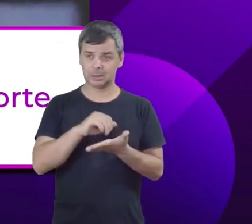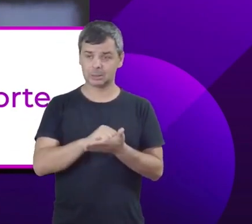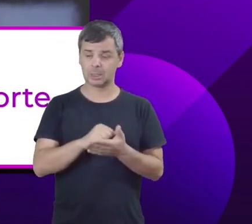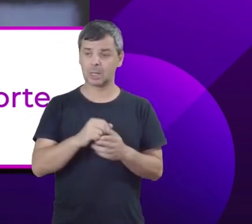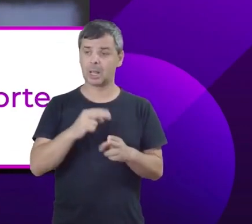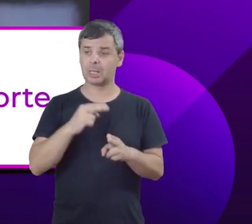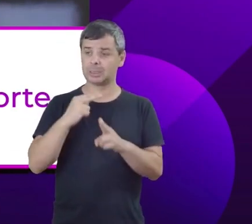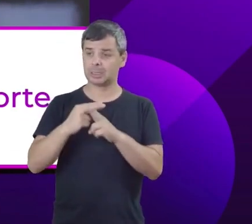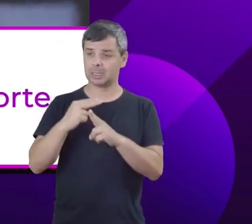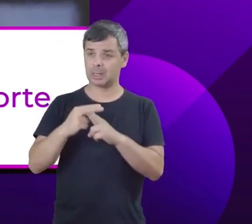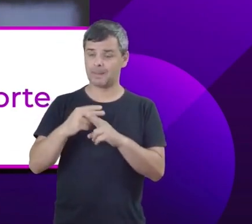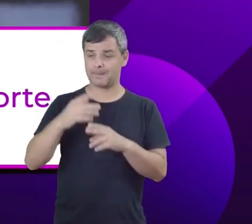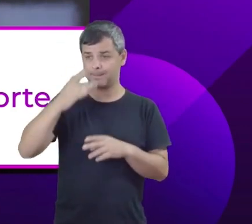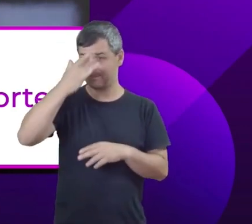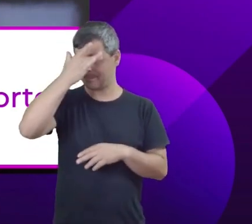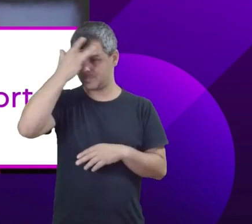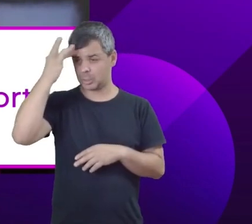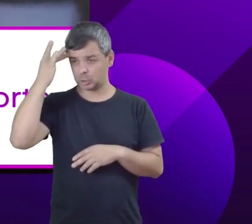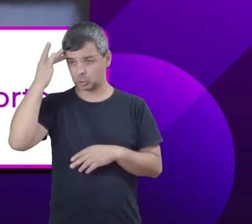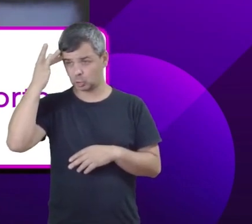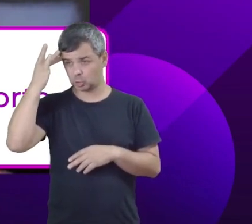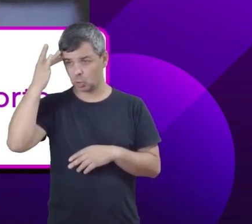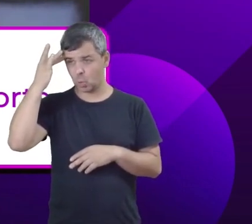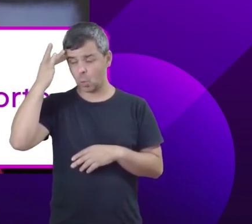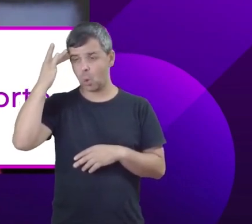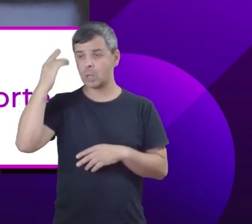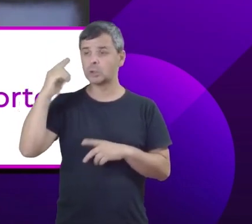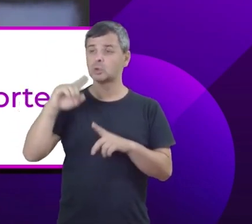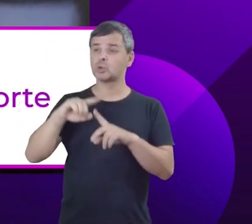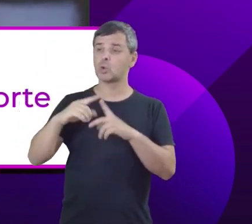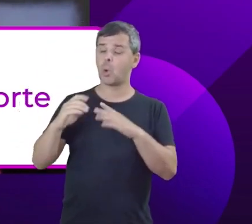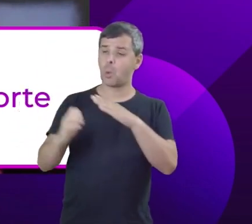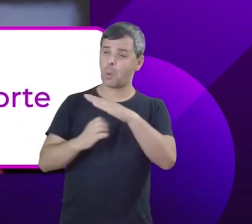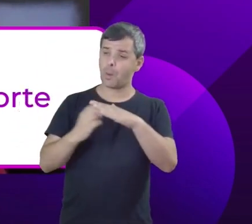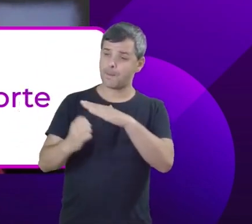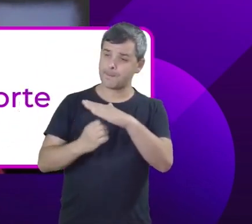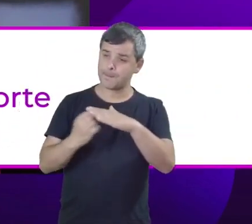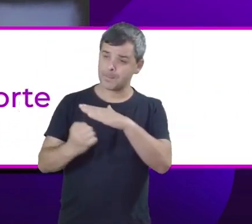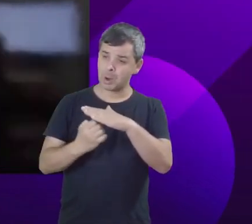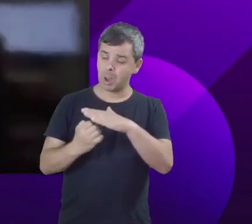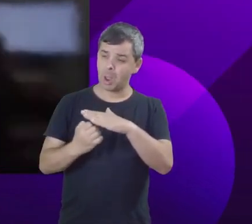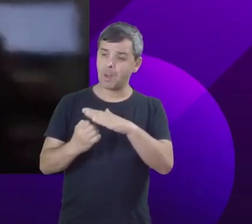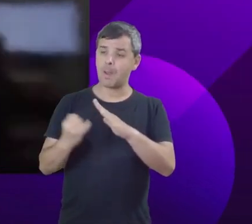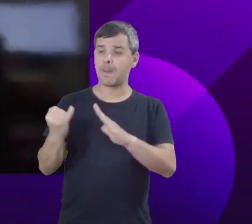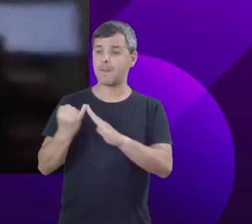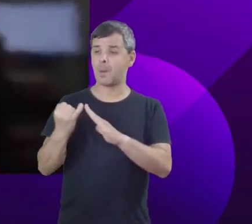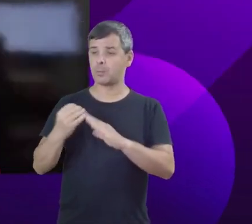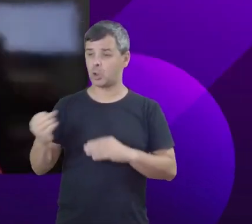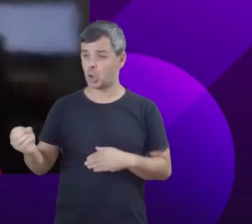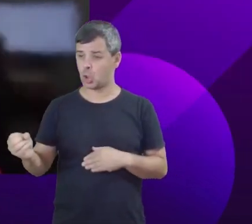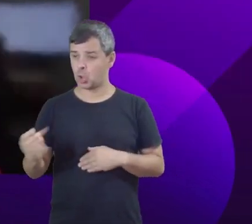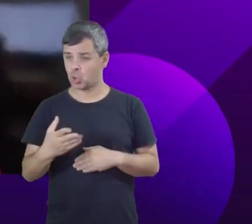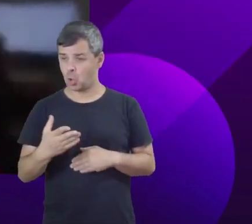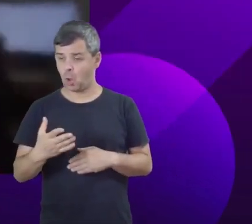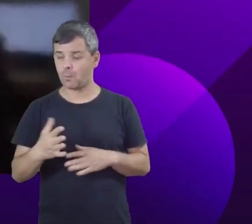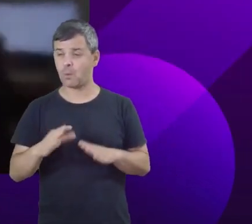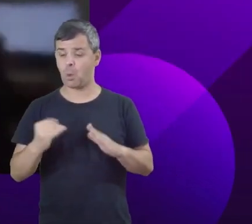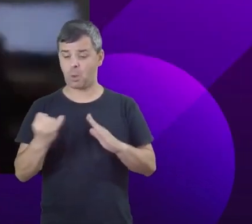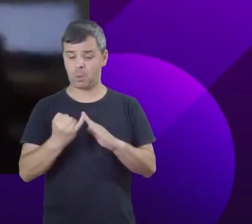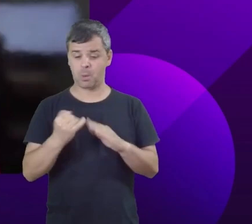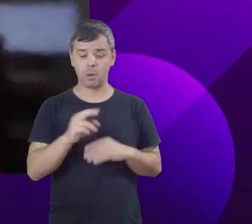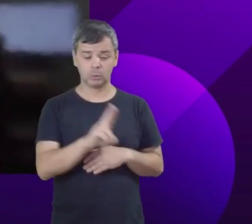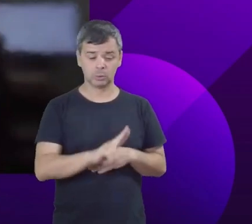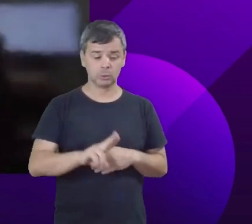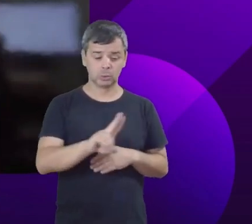da Caixa, tanto por pessoas físicas ou jurídicas, imóveis usados ou imóveis novos, né? Esses imóveis, eles têm que estar